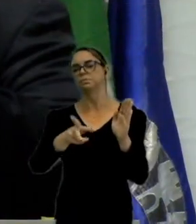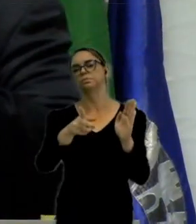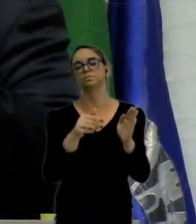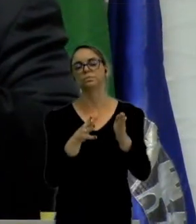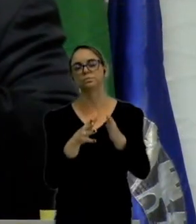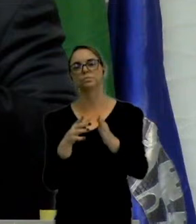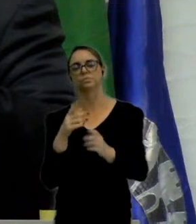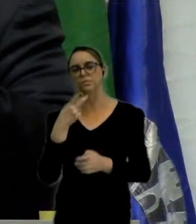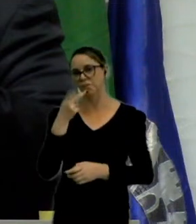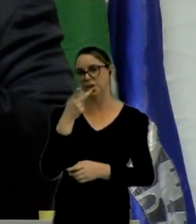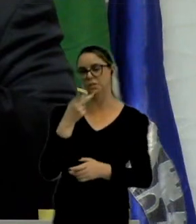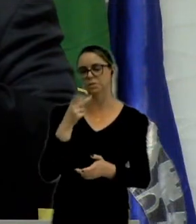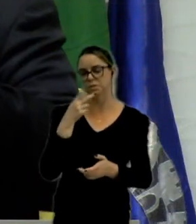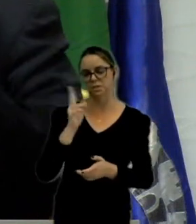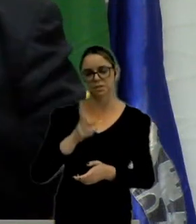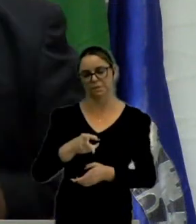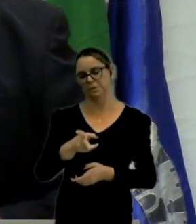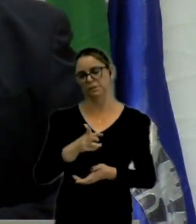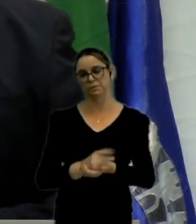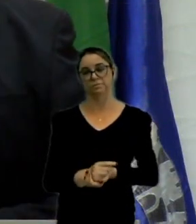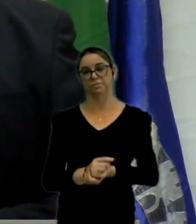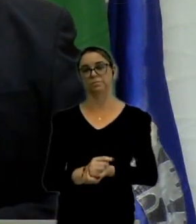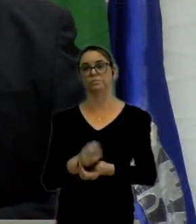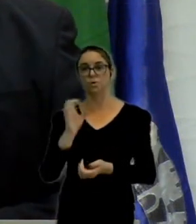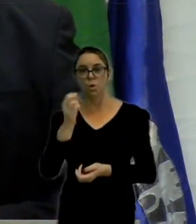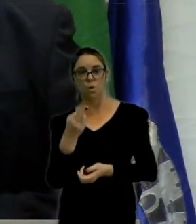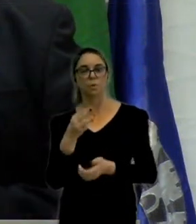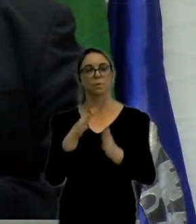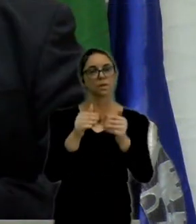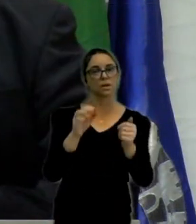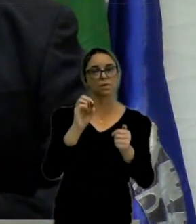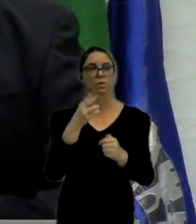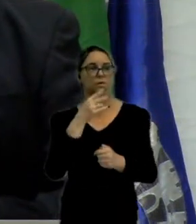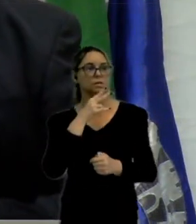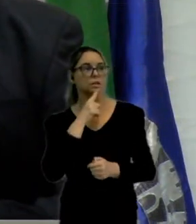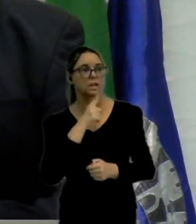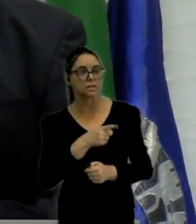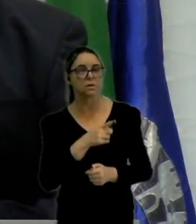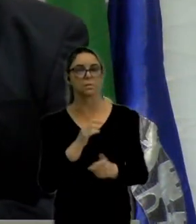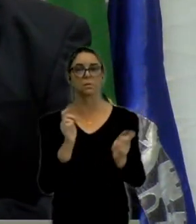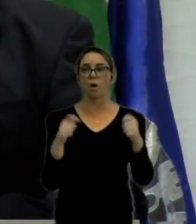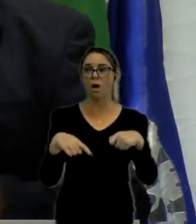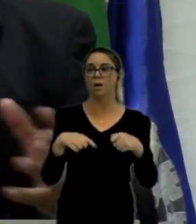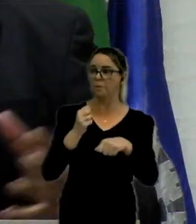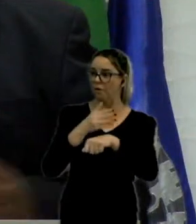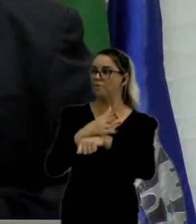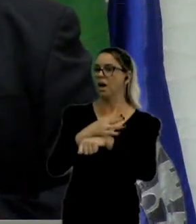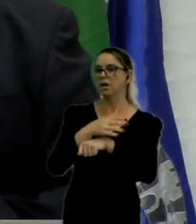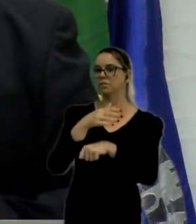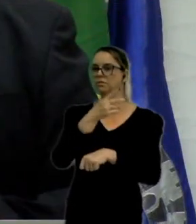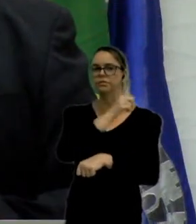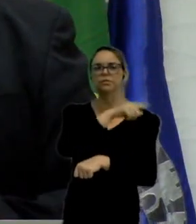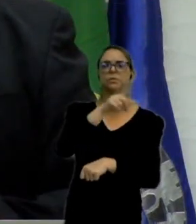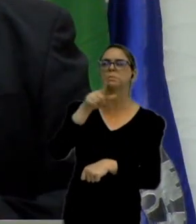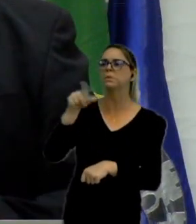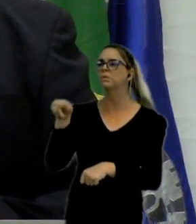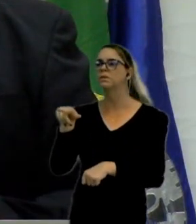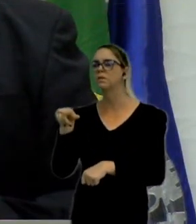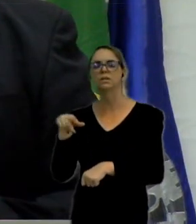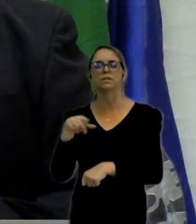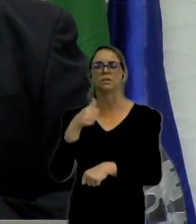requerimento, indicação, ele pode ser aprovado por 15, pelos 15. Não vira